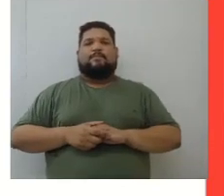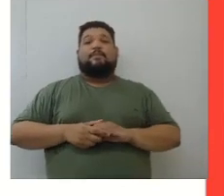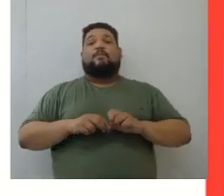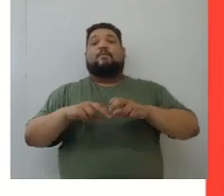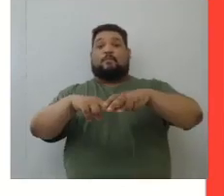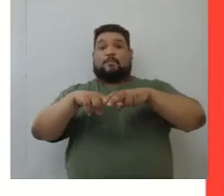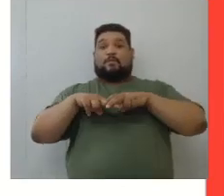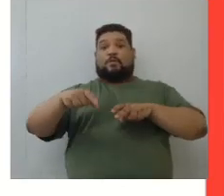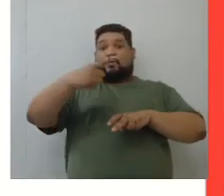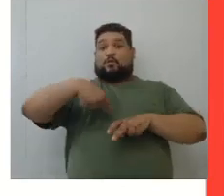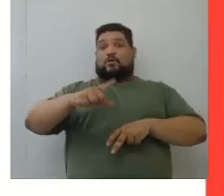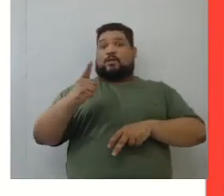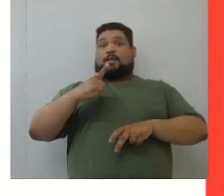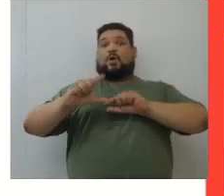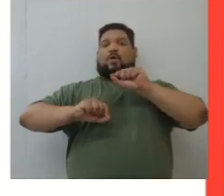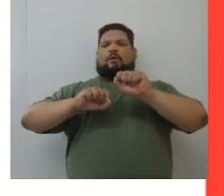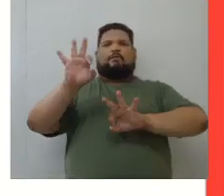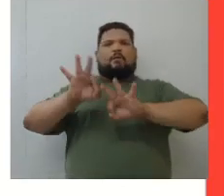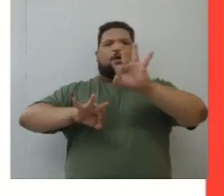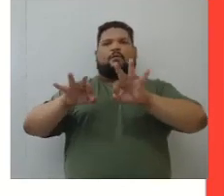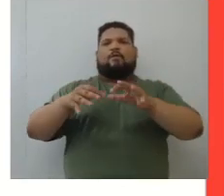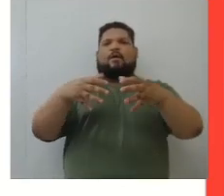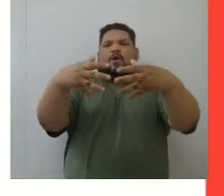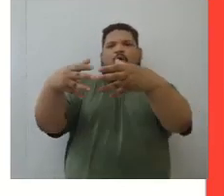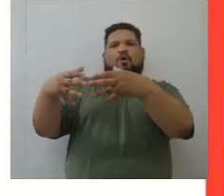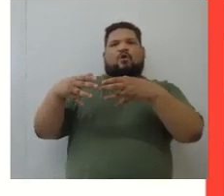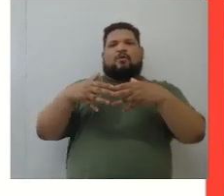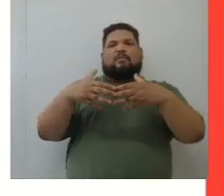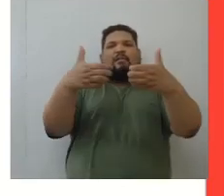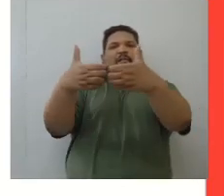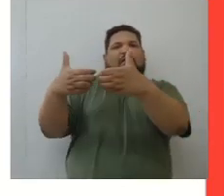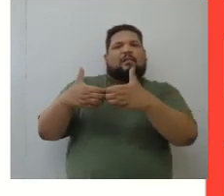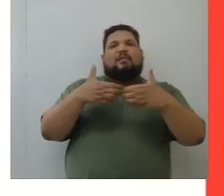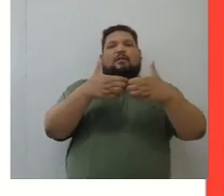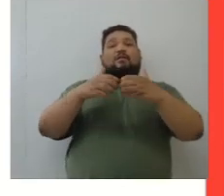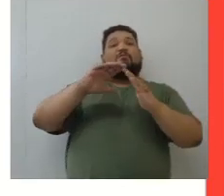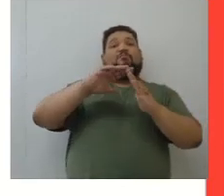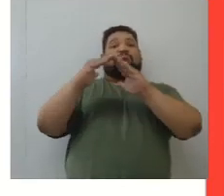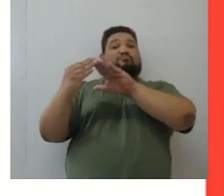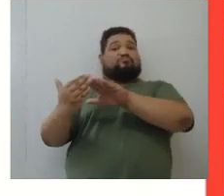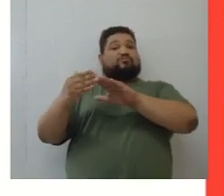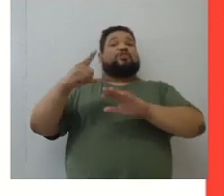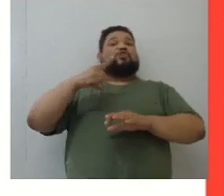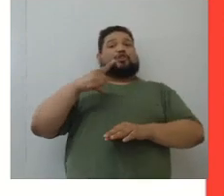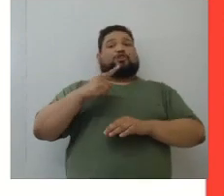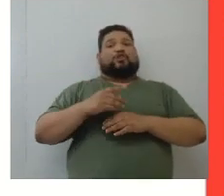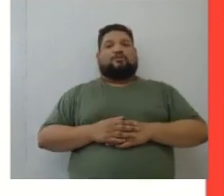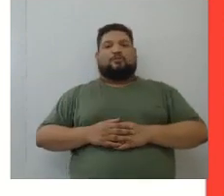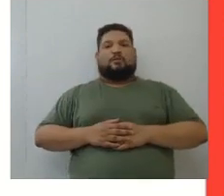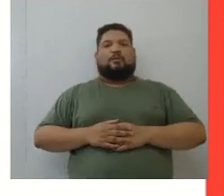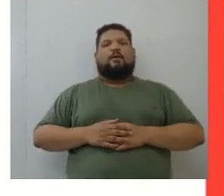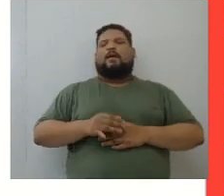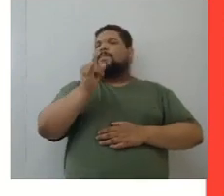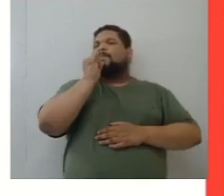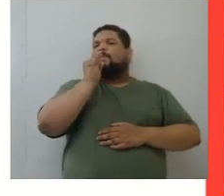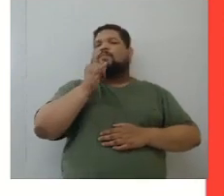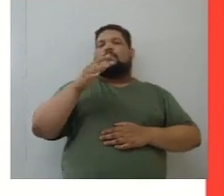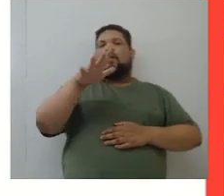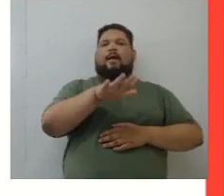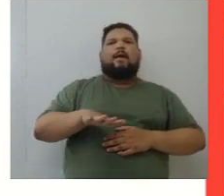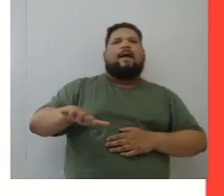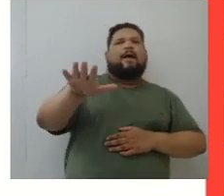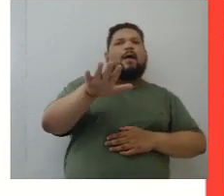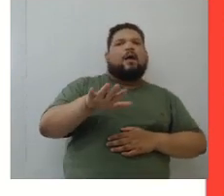a gente vai ter a formação de grandes bolsões periféricos. Não é à toa que quando a gente para observar as áreas